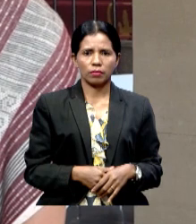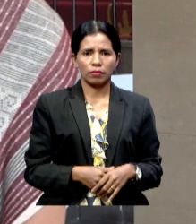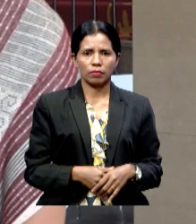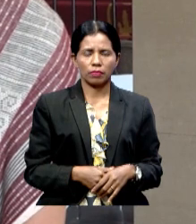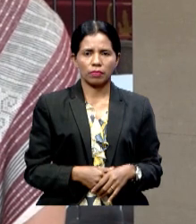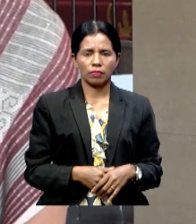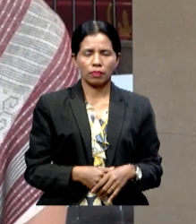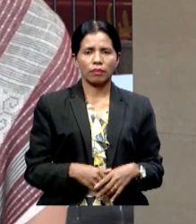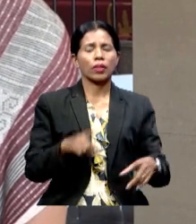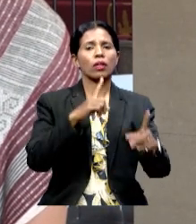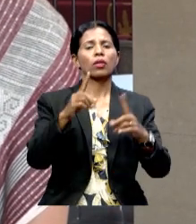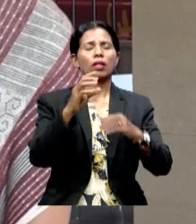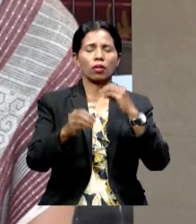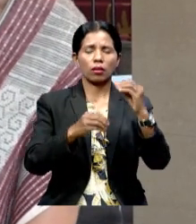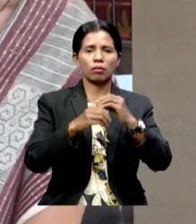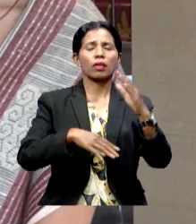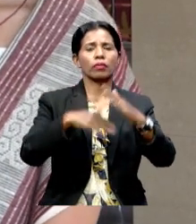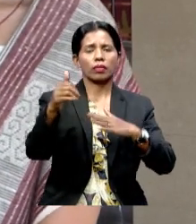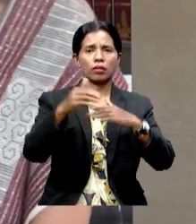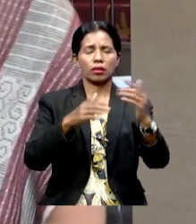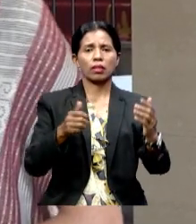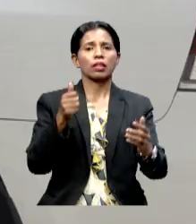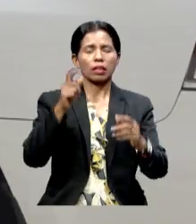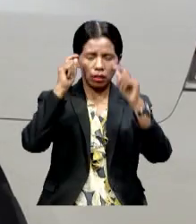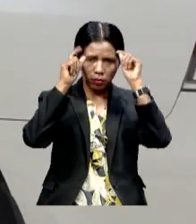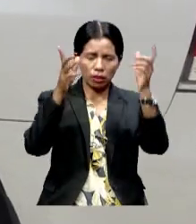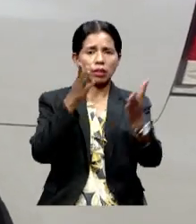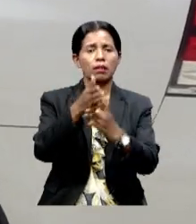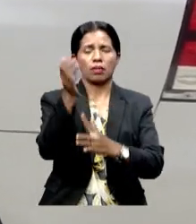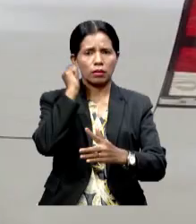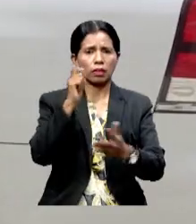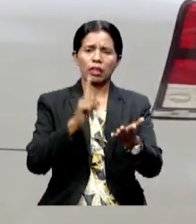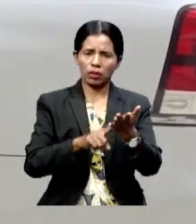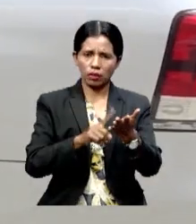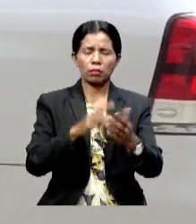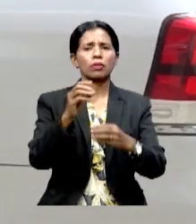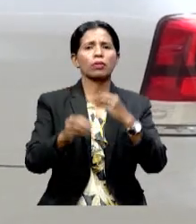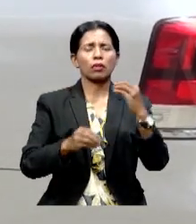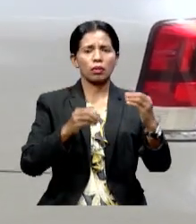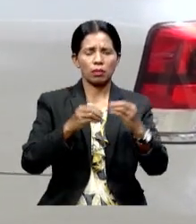Além de colhia com a infraestrutura no adesão Timor-Leste baseado, discutimos